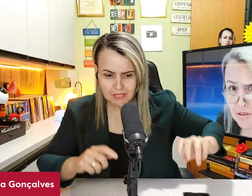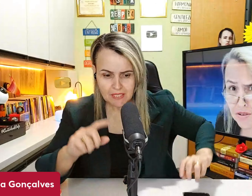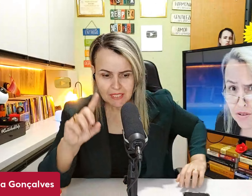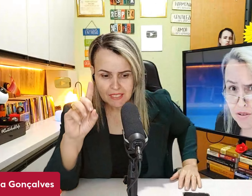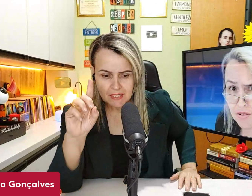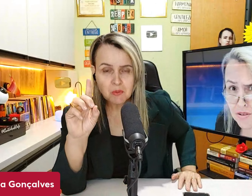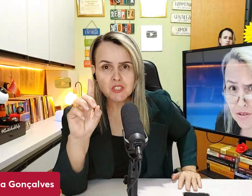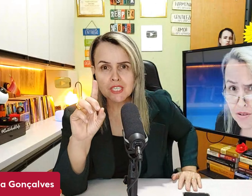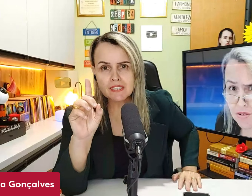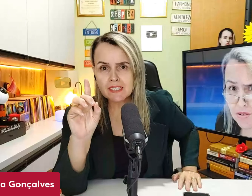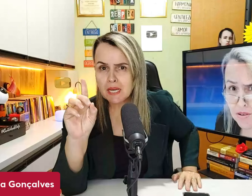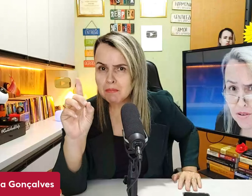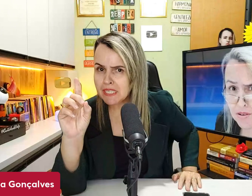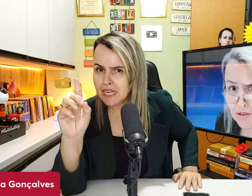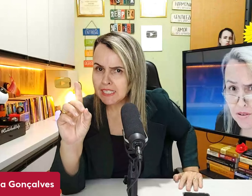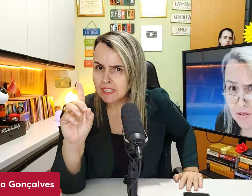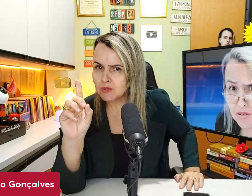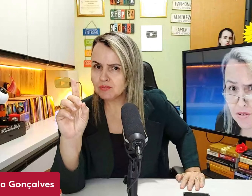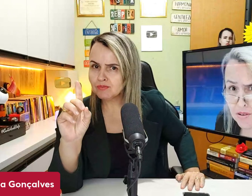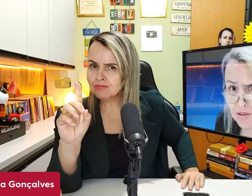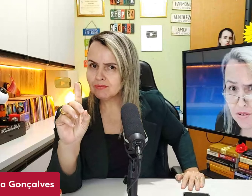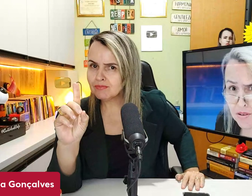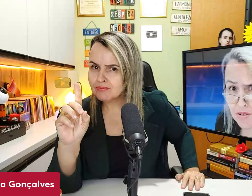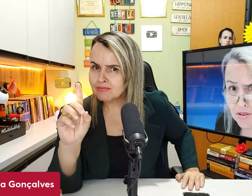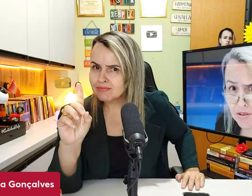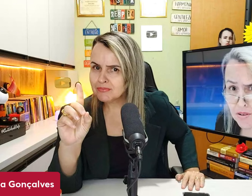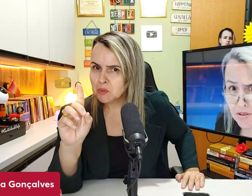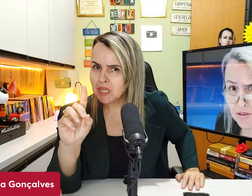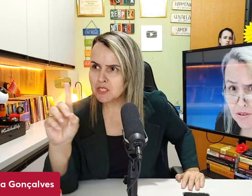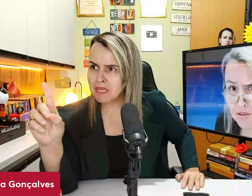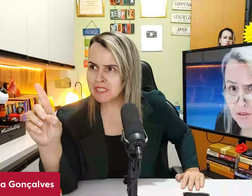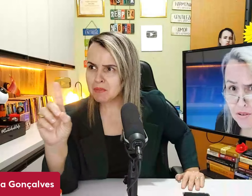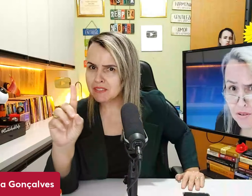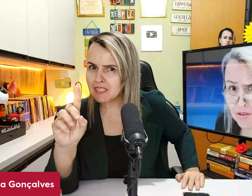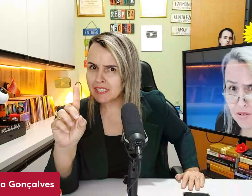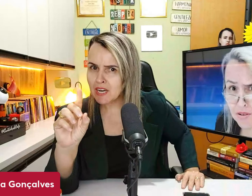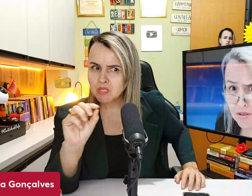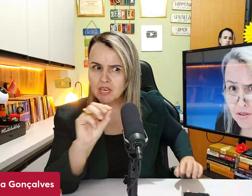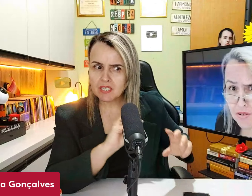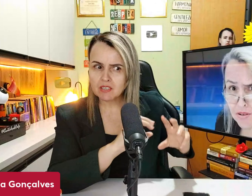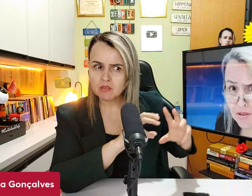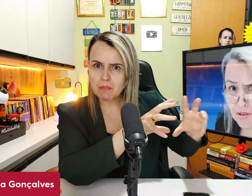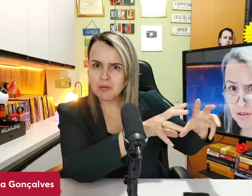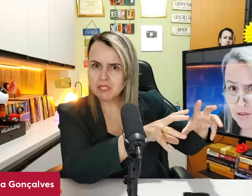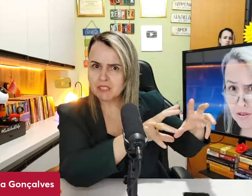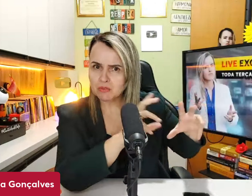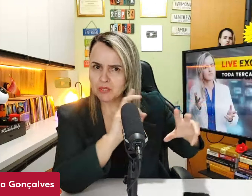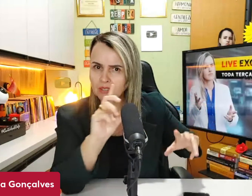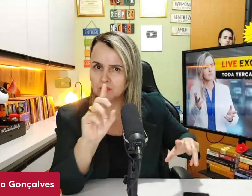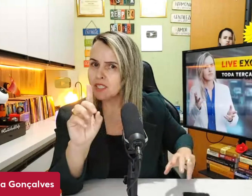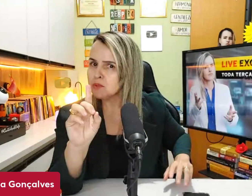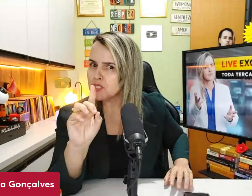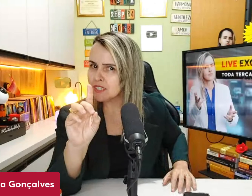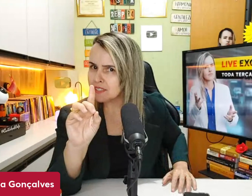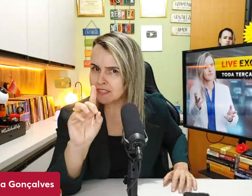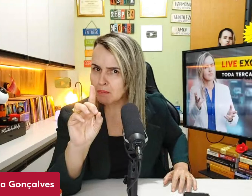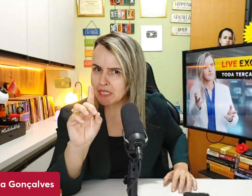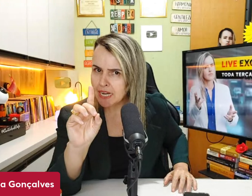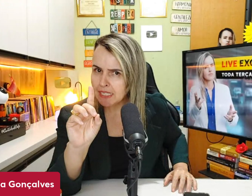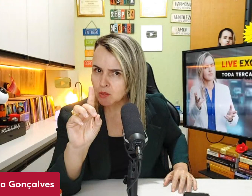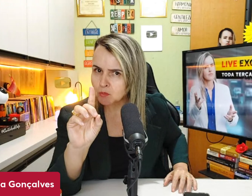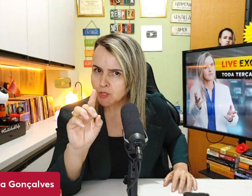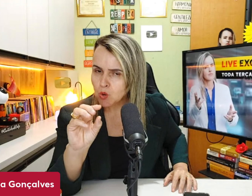aqui não adianta tentar maquiar não o o que é desmatamento ilegal e que aquilo que é permissivo não não adianta